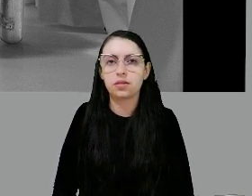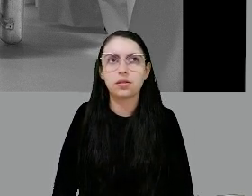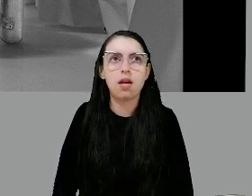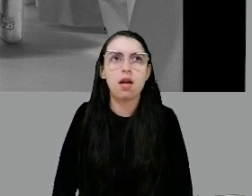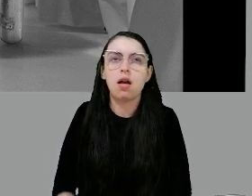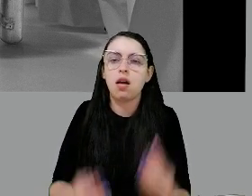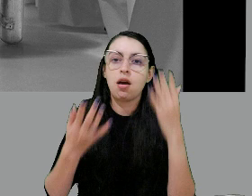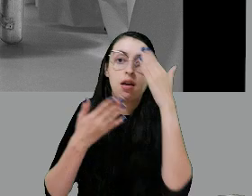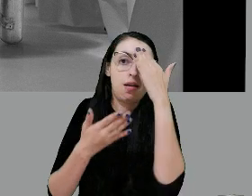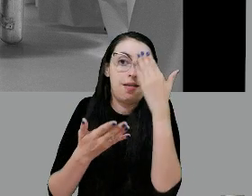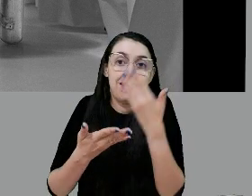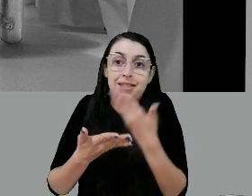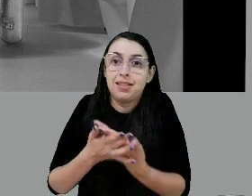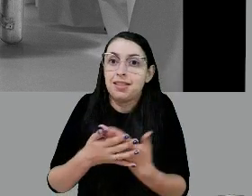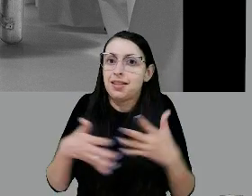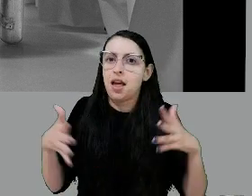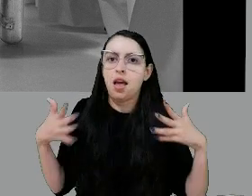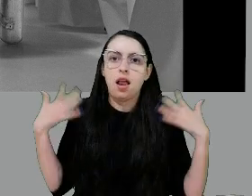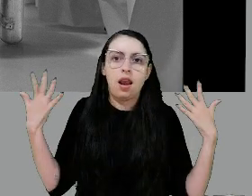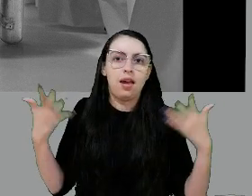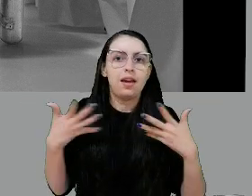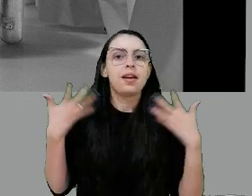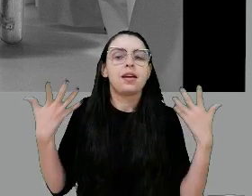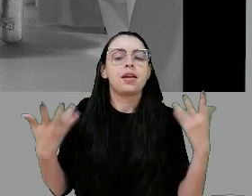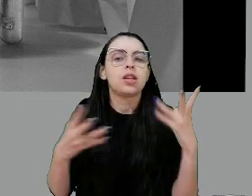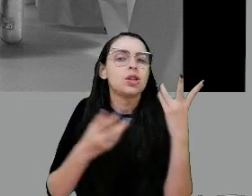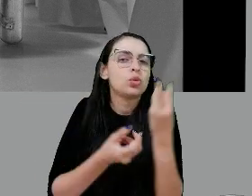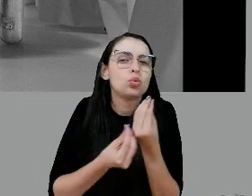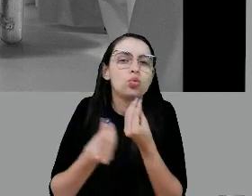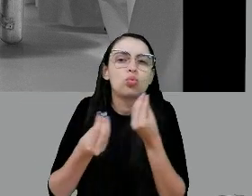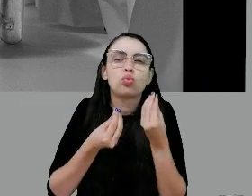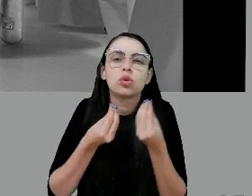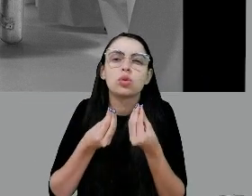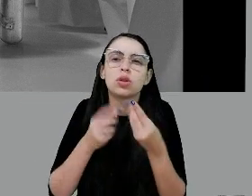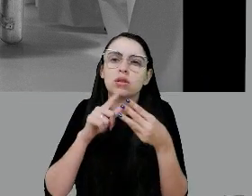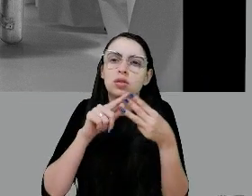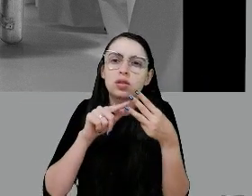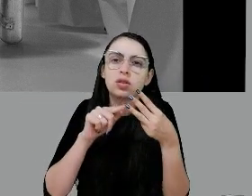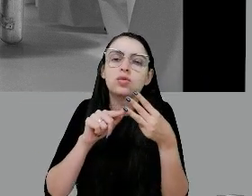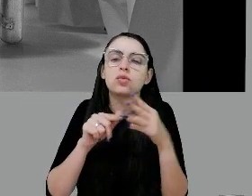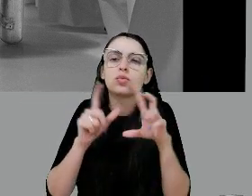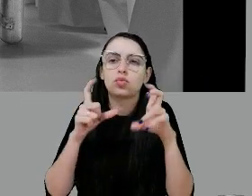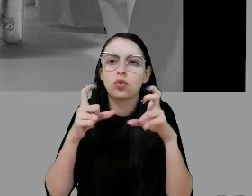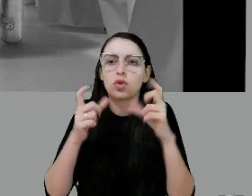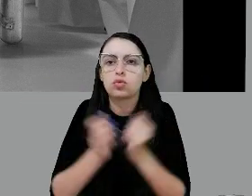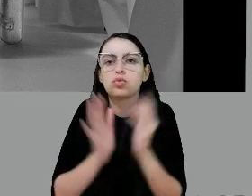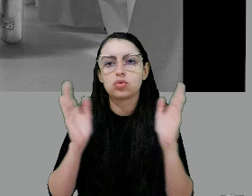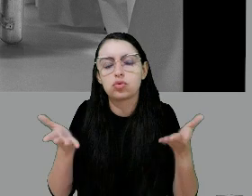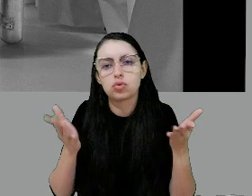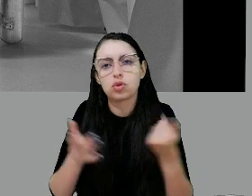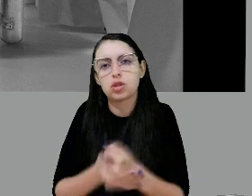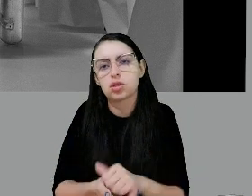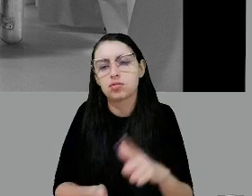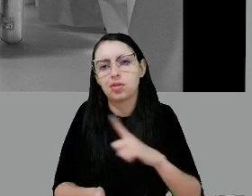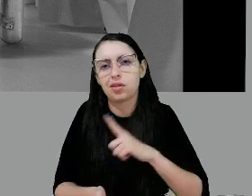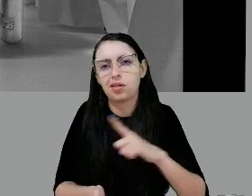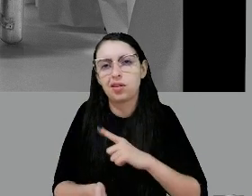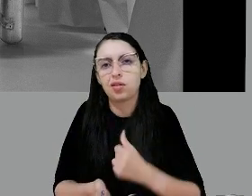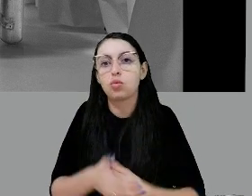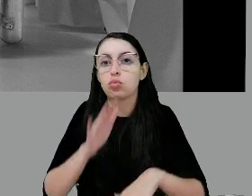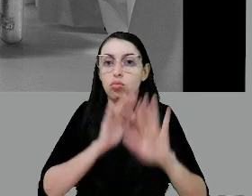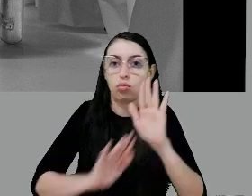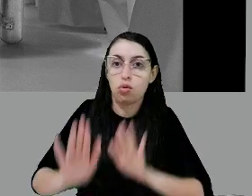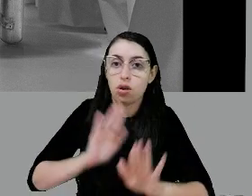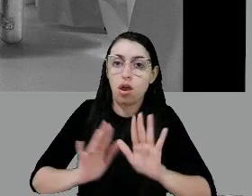que me fascina nessa foto é a alegria dela, né? Então, a gente tem, nessas 3 fotos de hoje, a gente tem